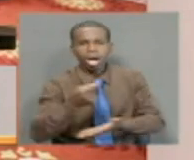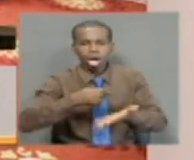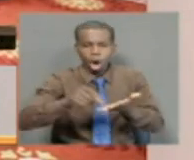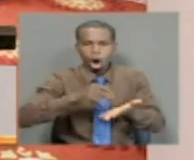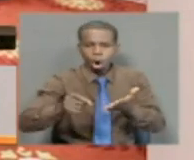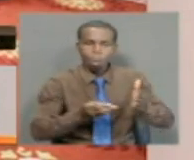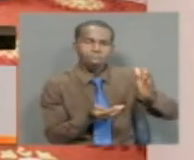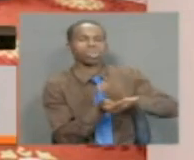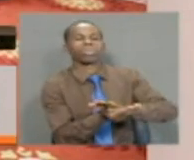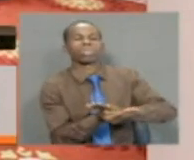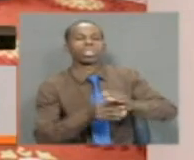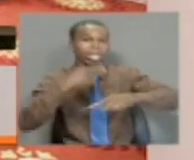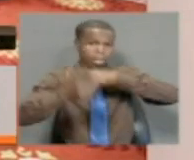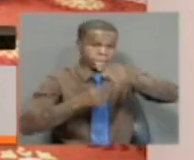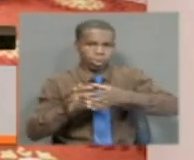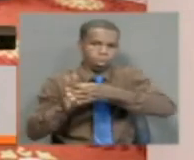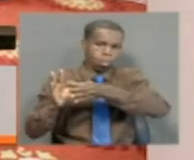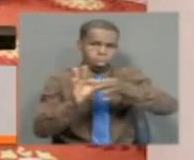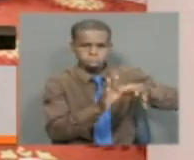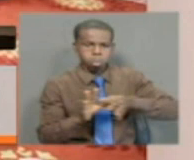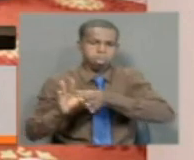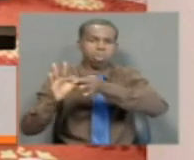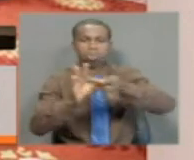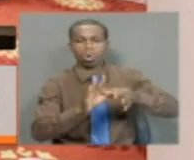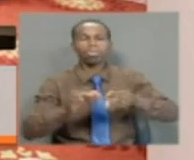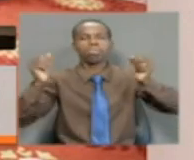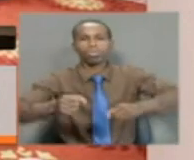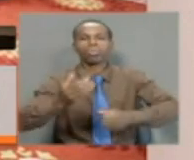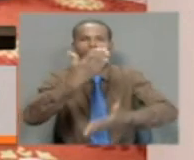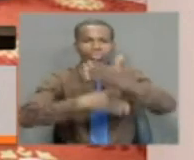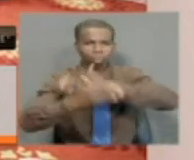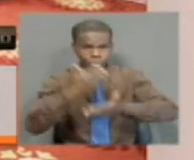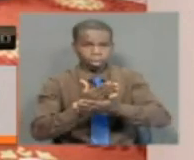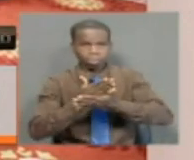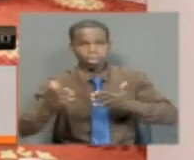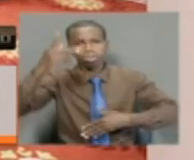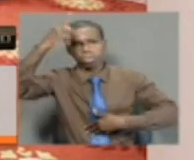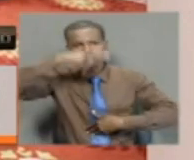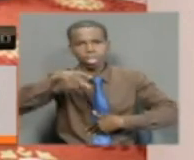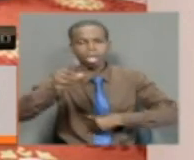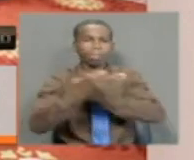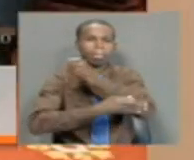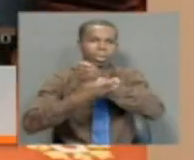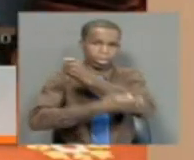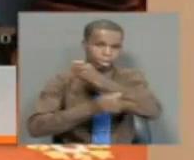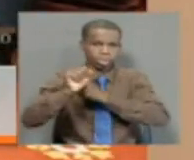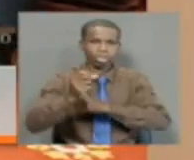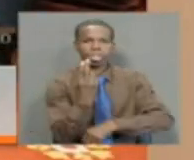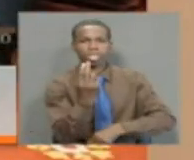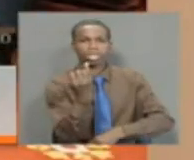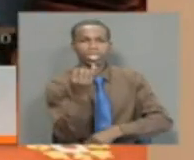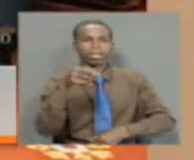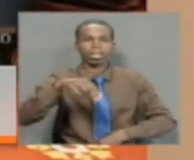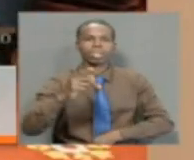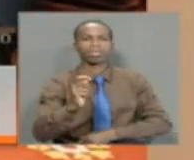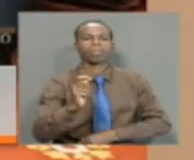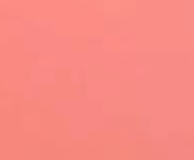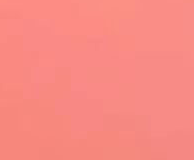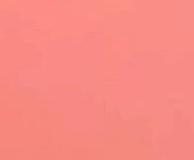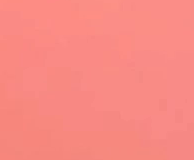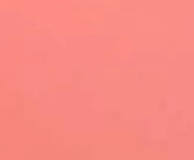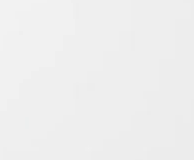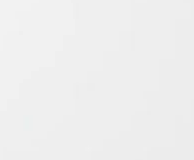bom senso e a harmonia entre as distintas sensibilidades políticas da Guiné-Bissau para o bem daquele país irmão.